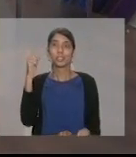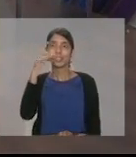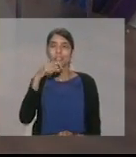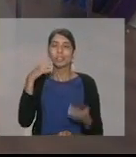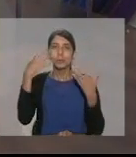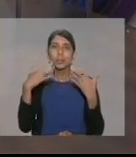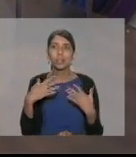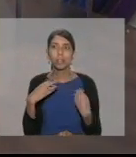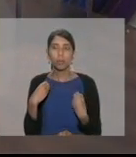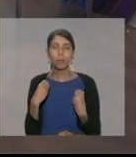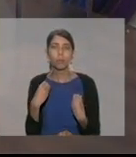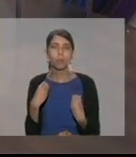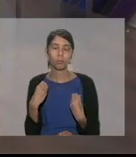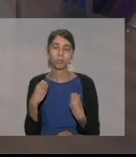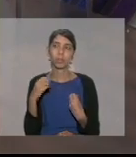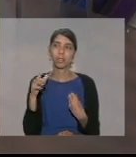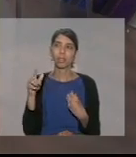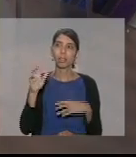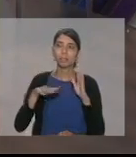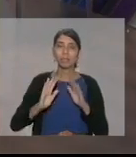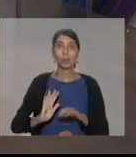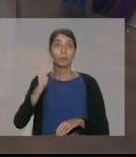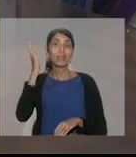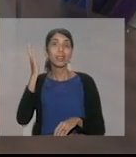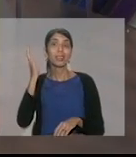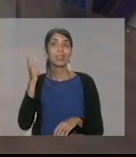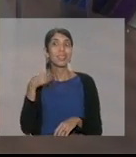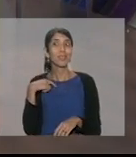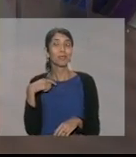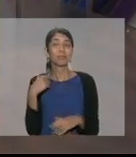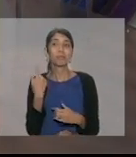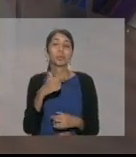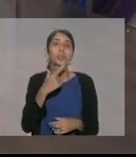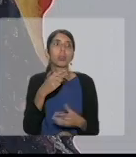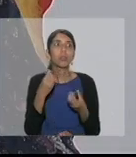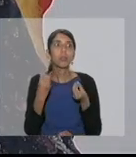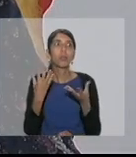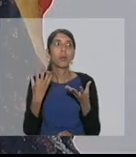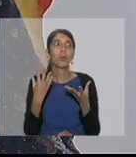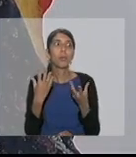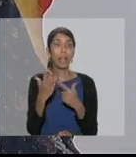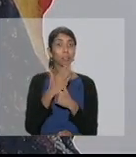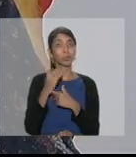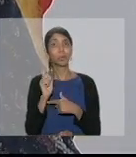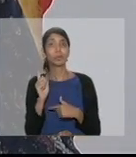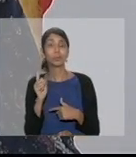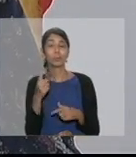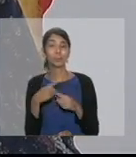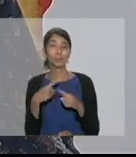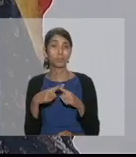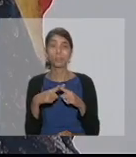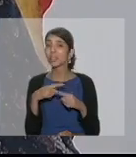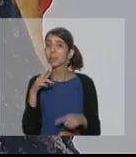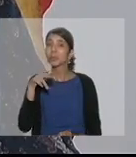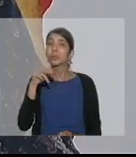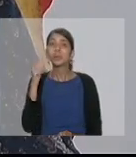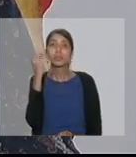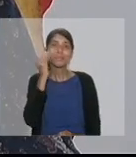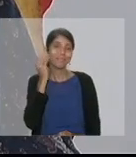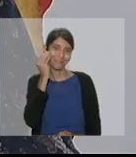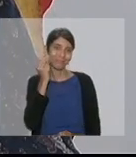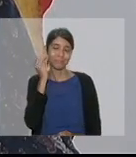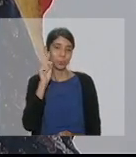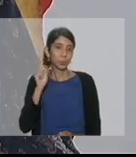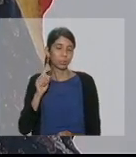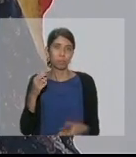dizer que como determinada situação que você não teve contato, como aquilo poderia contribuir, porque você não teve aquela experiência,